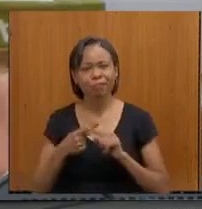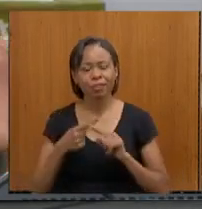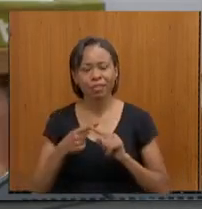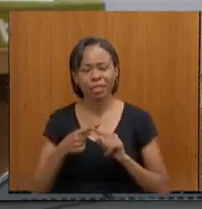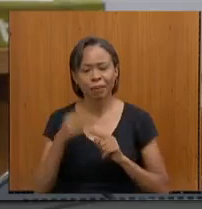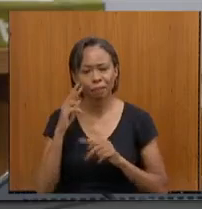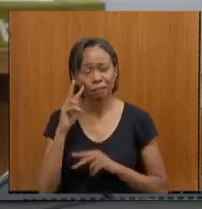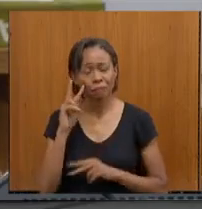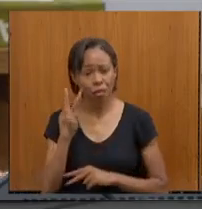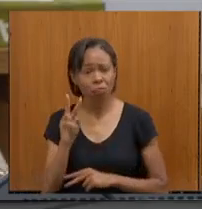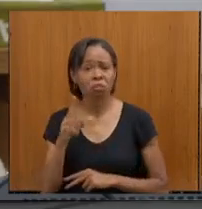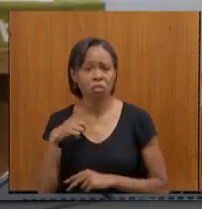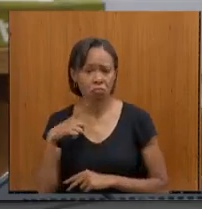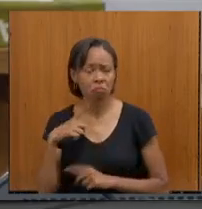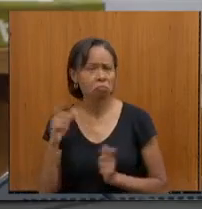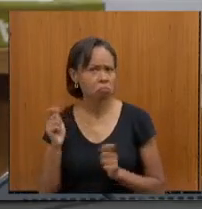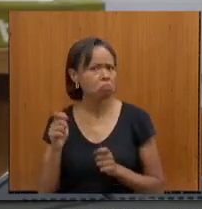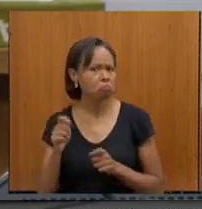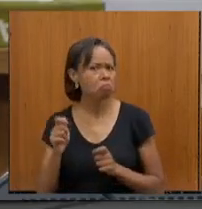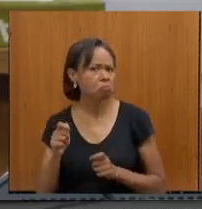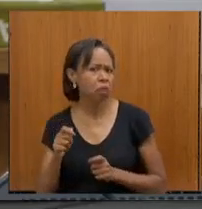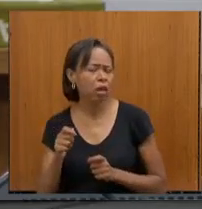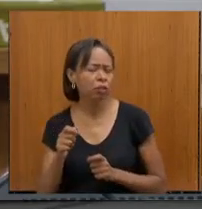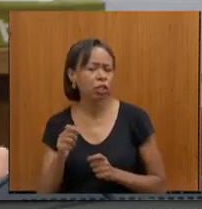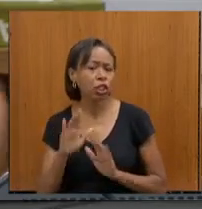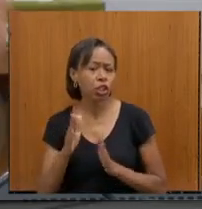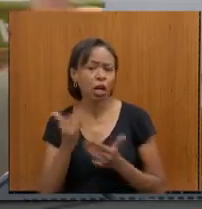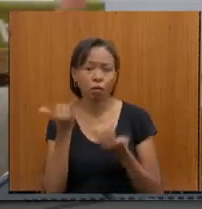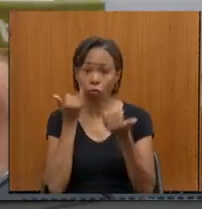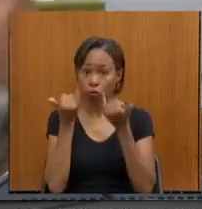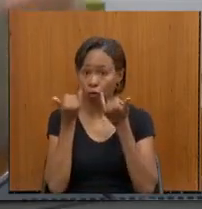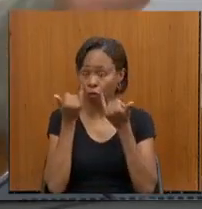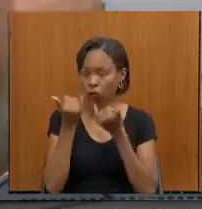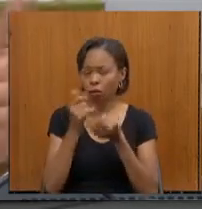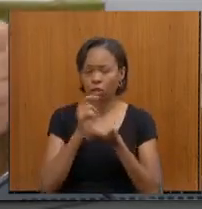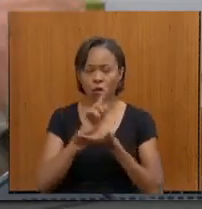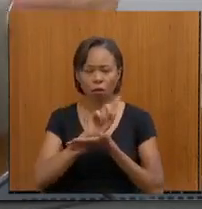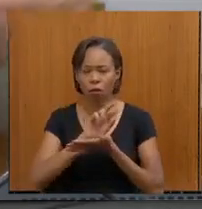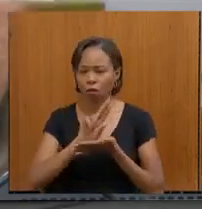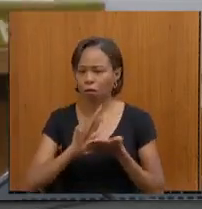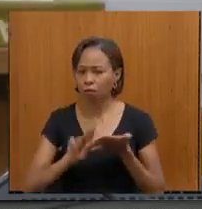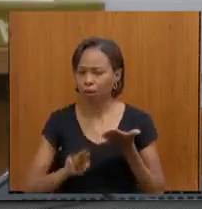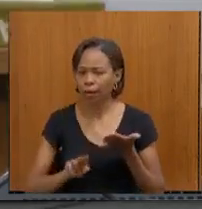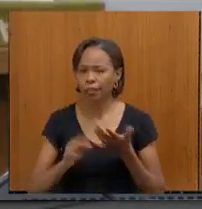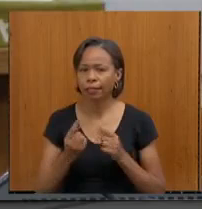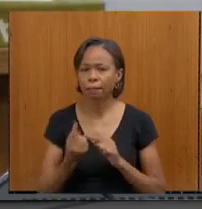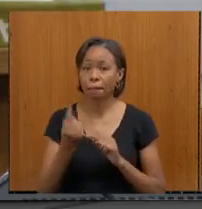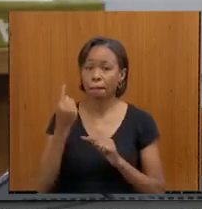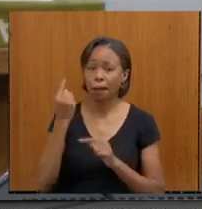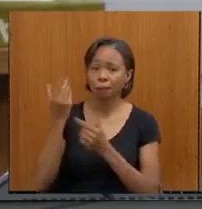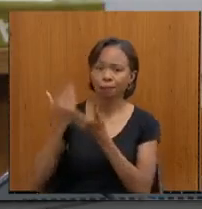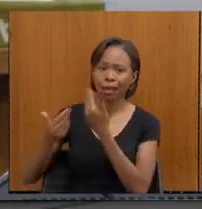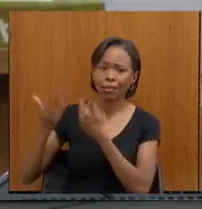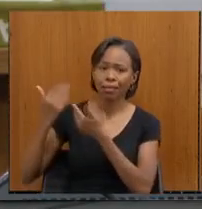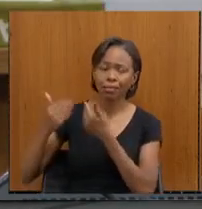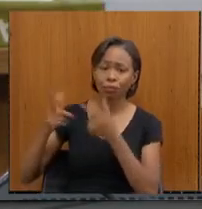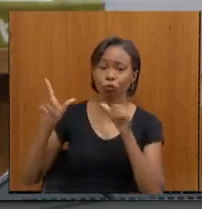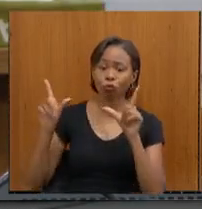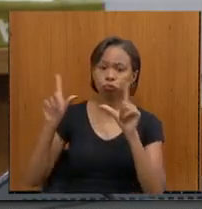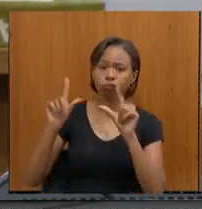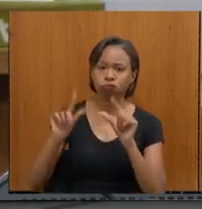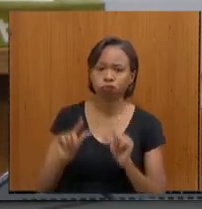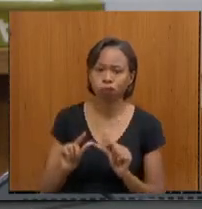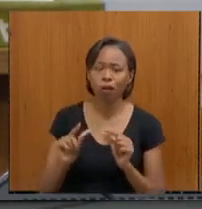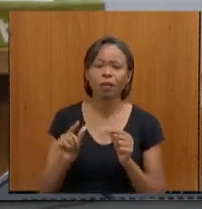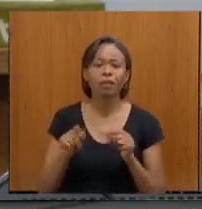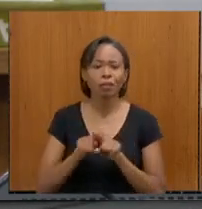jeito para professor mostrando o número não é da energias no passado os custos que hoje caiu tanto ele deu a gente se Deus quiser